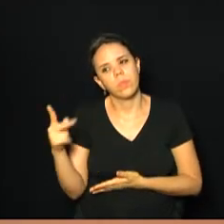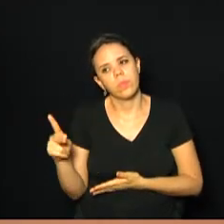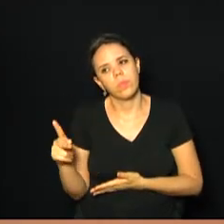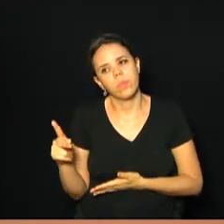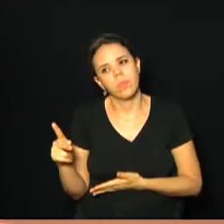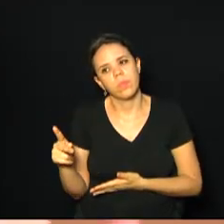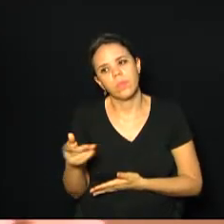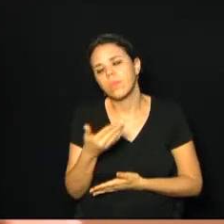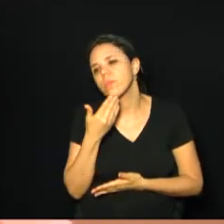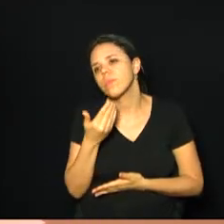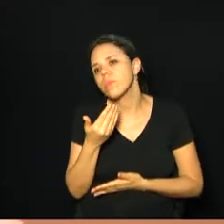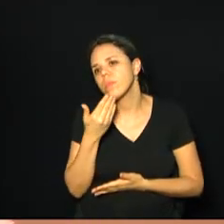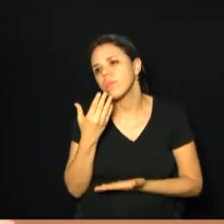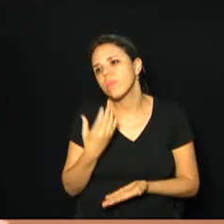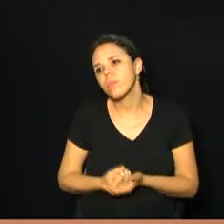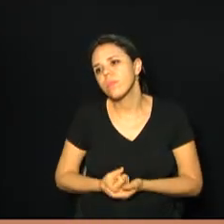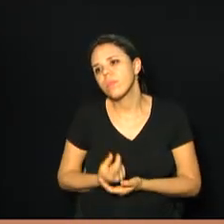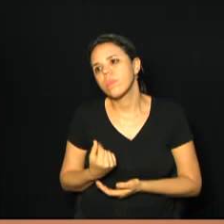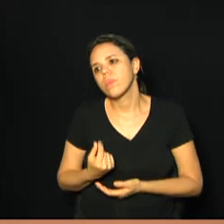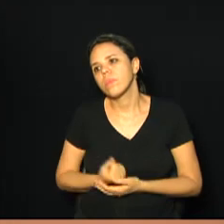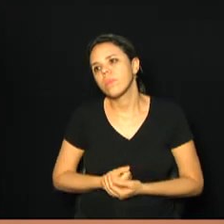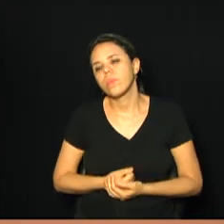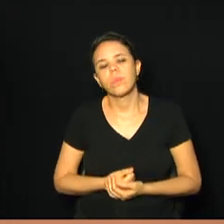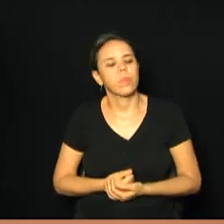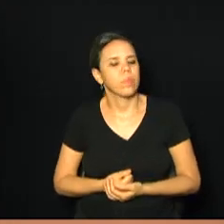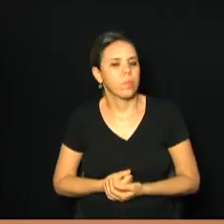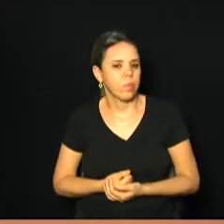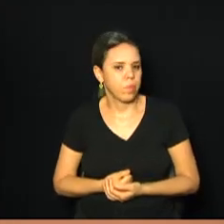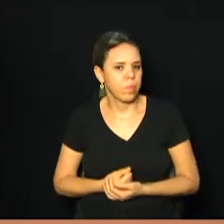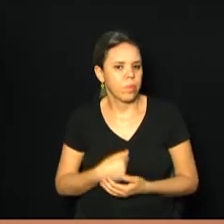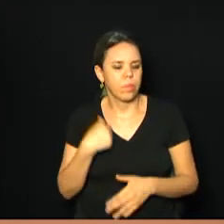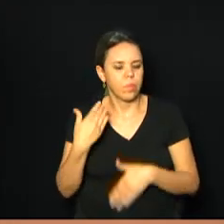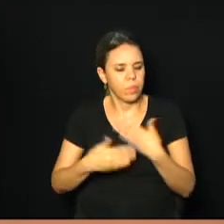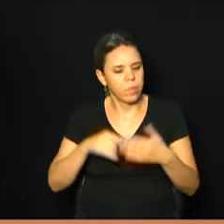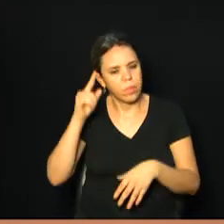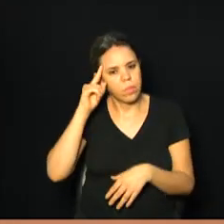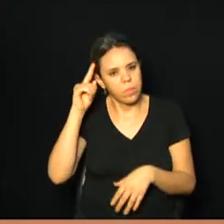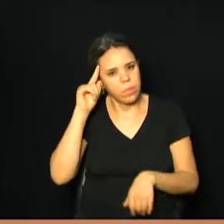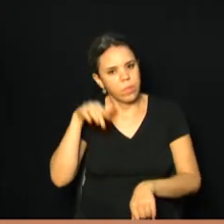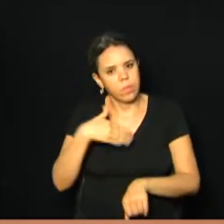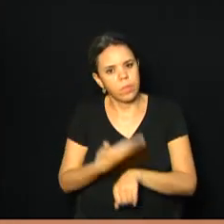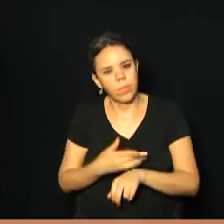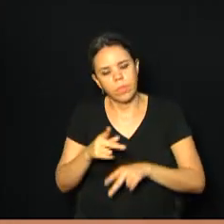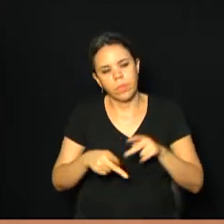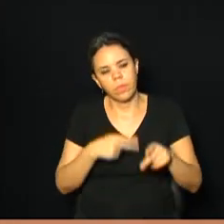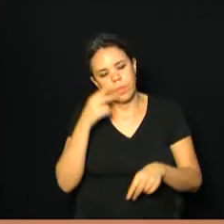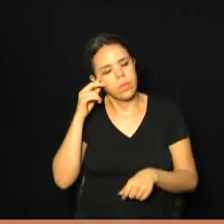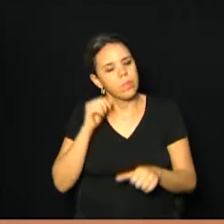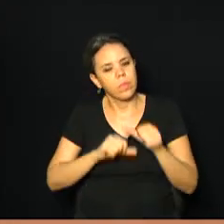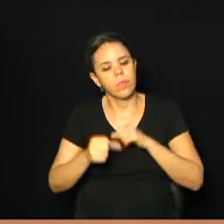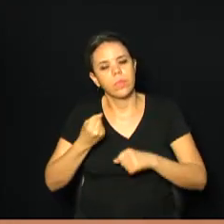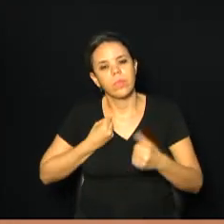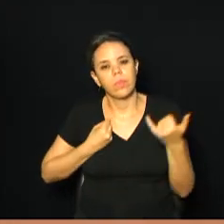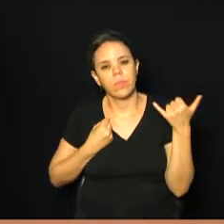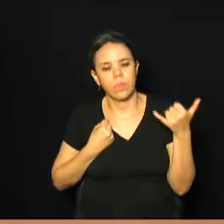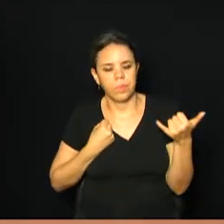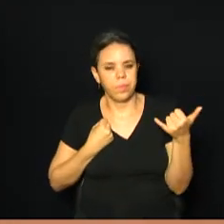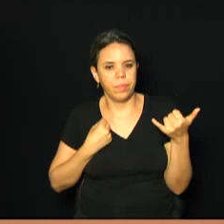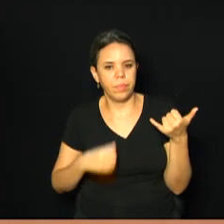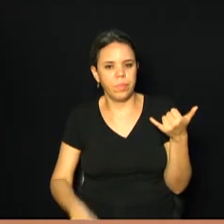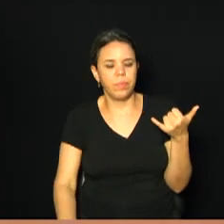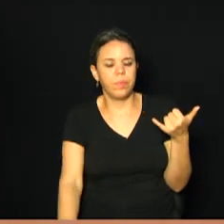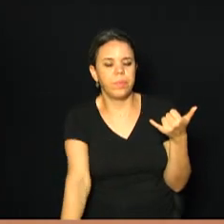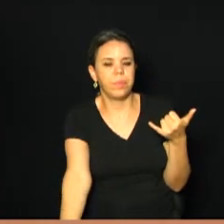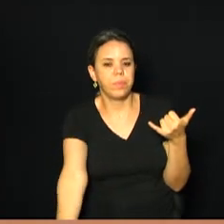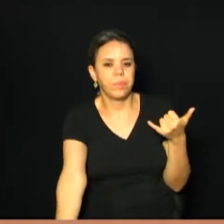maneira fácil, recebe, entendeu? Então é o dia todo. Tem pessoas que trocam até o número do telefone, mas